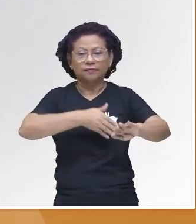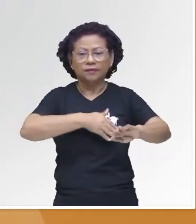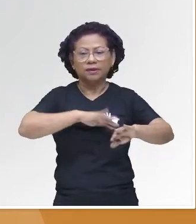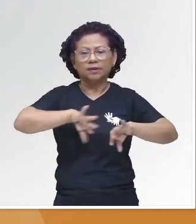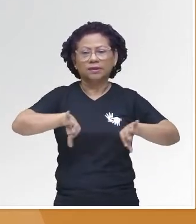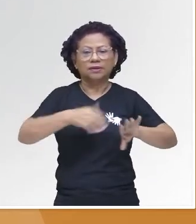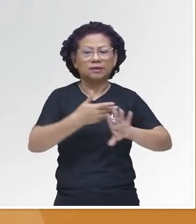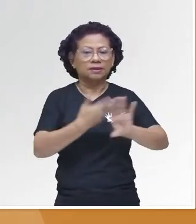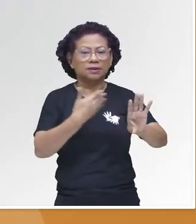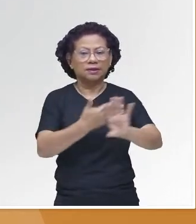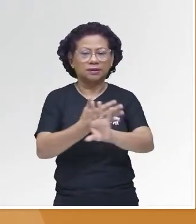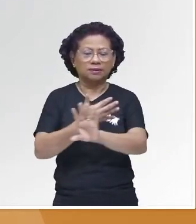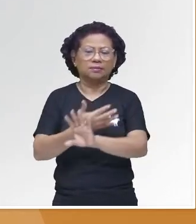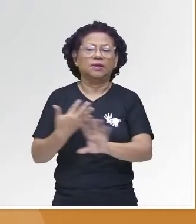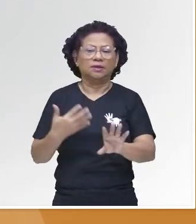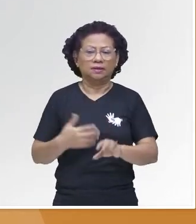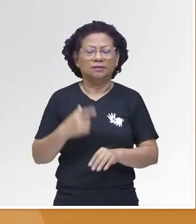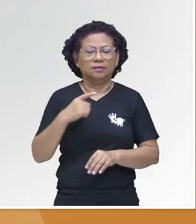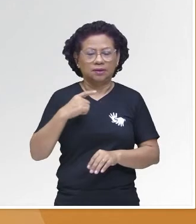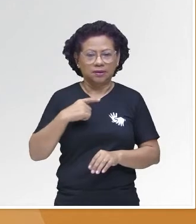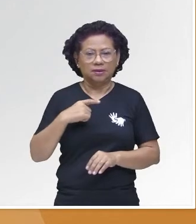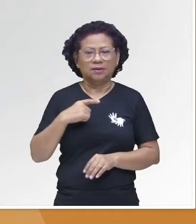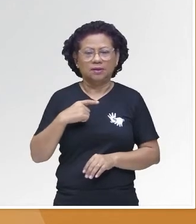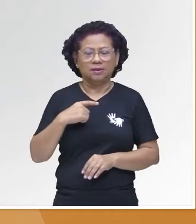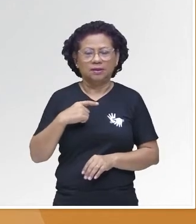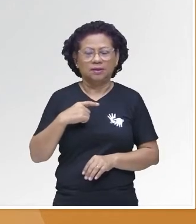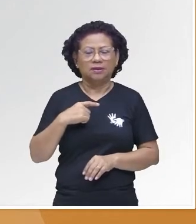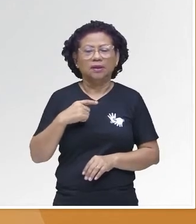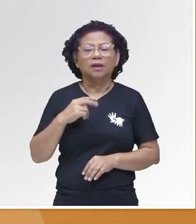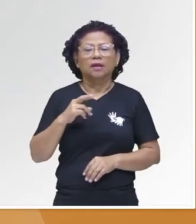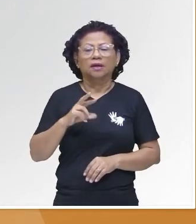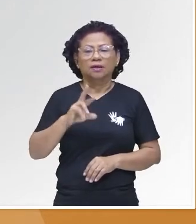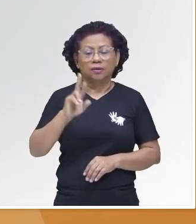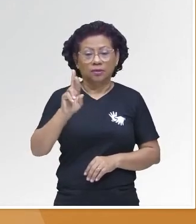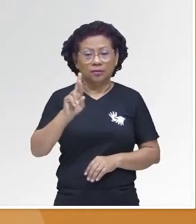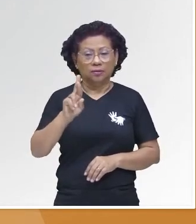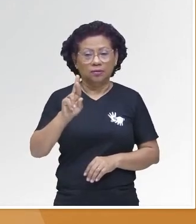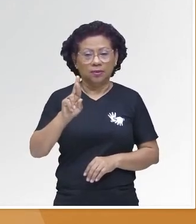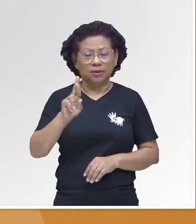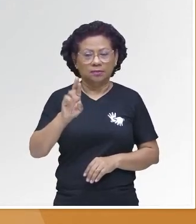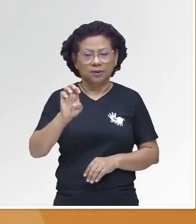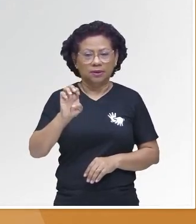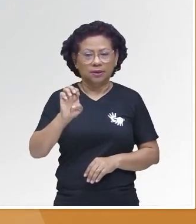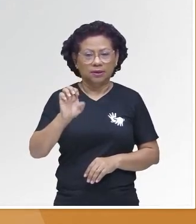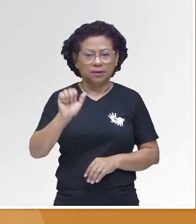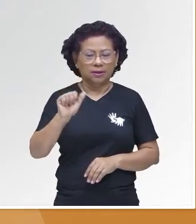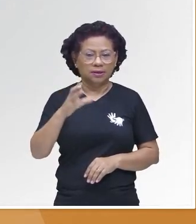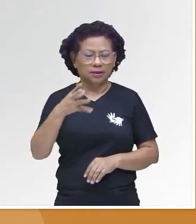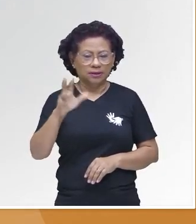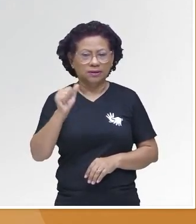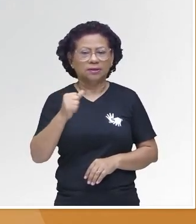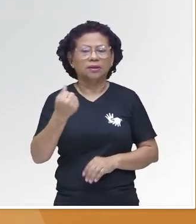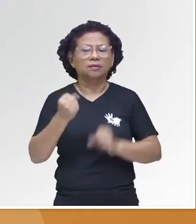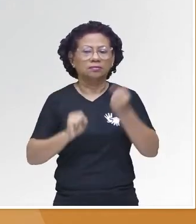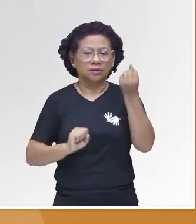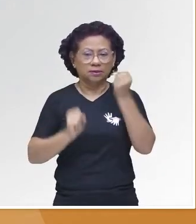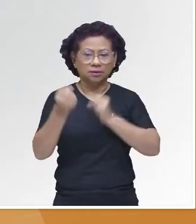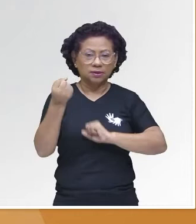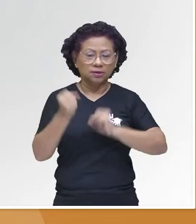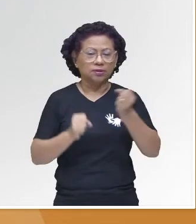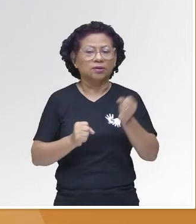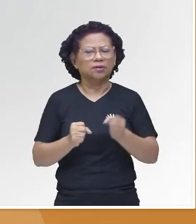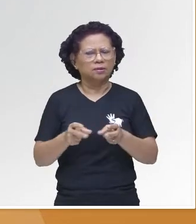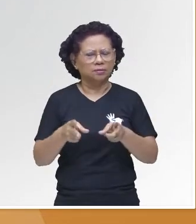refinarias, seguindo uma reação química na indústria, né? Quando há separação e transformação. Então, a gente